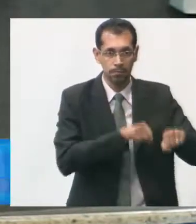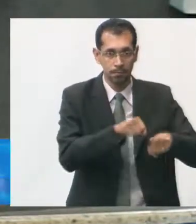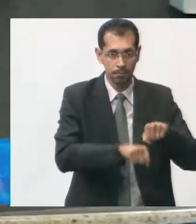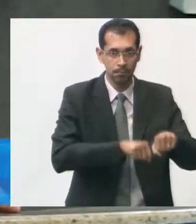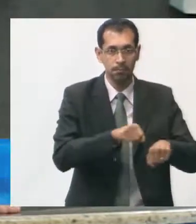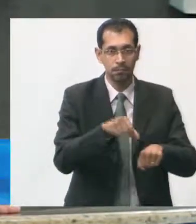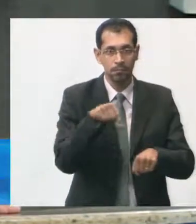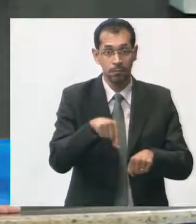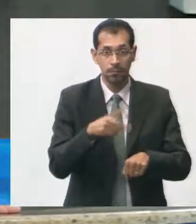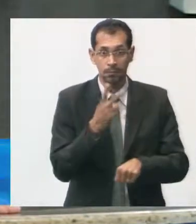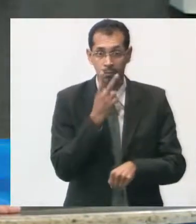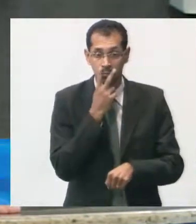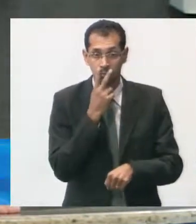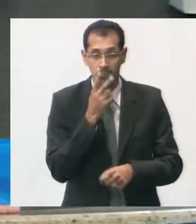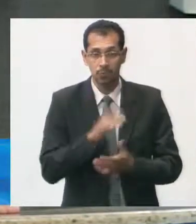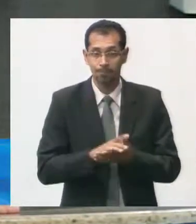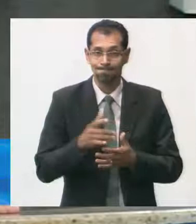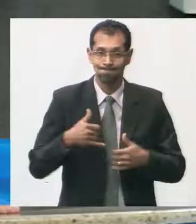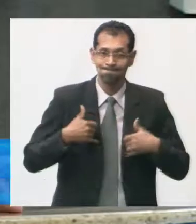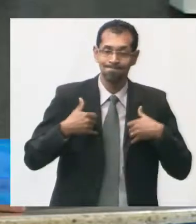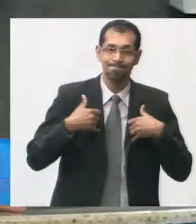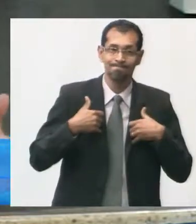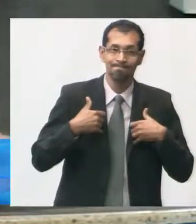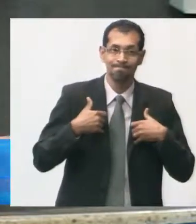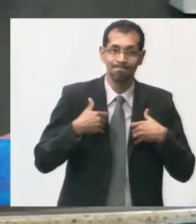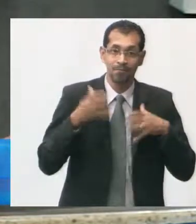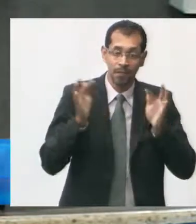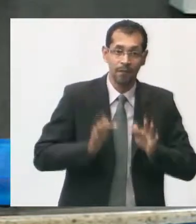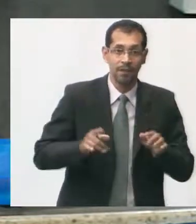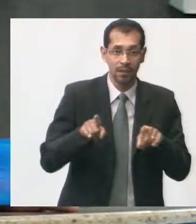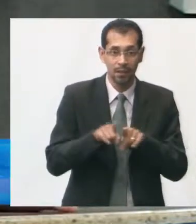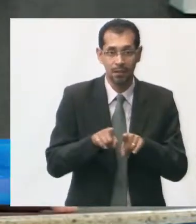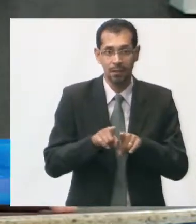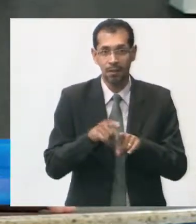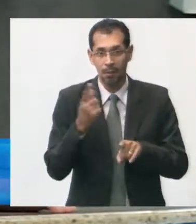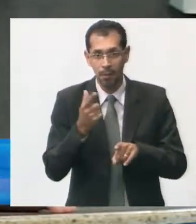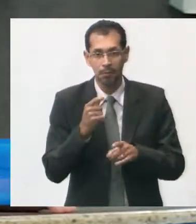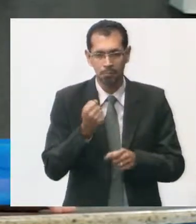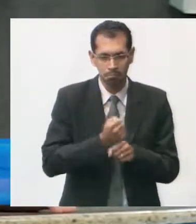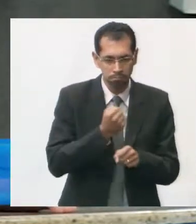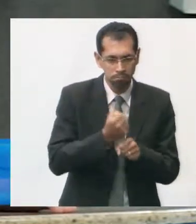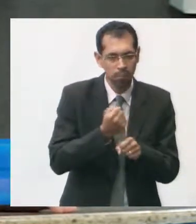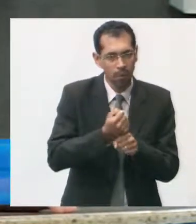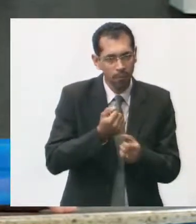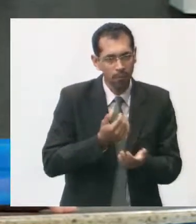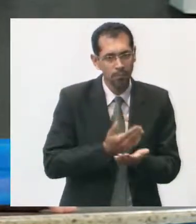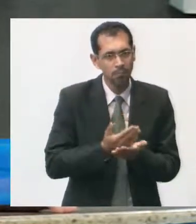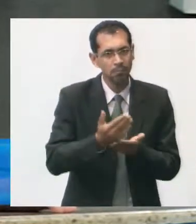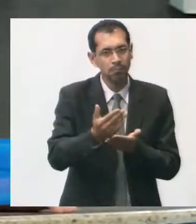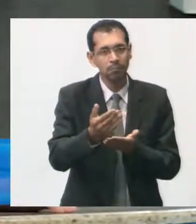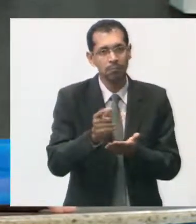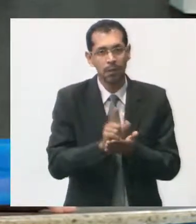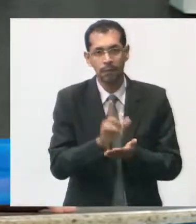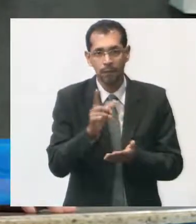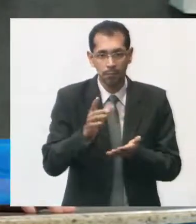com a informação que a obra já está licitada e começa em cerca de 30 dias.